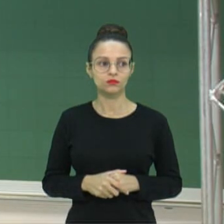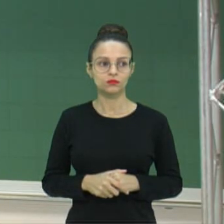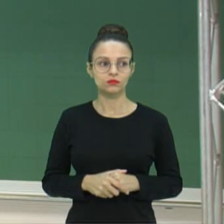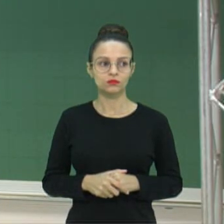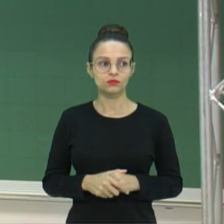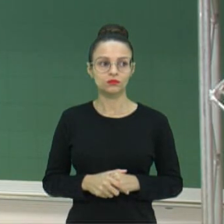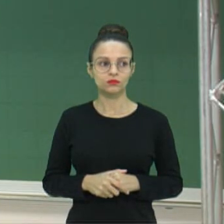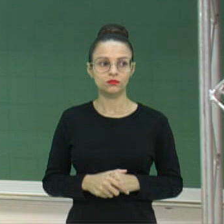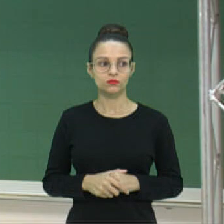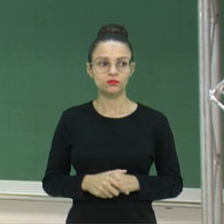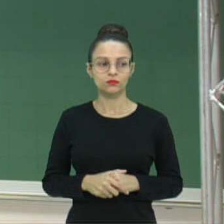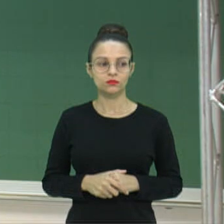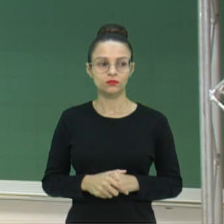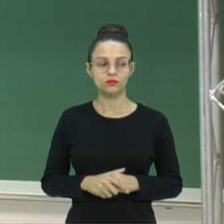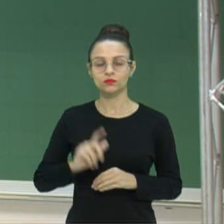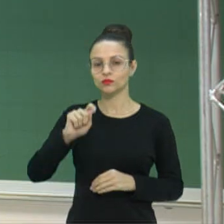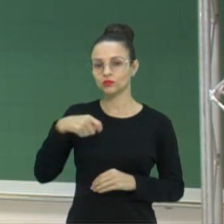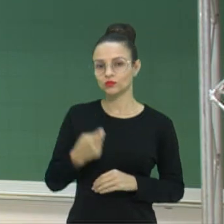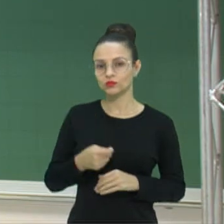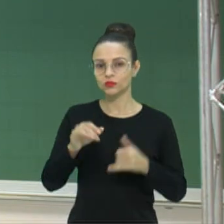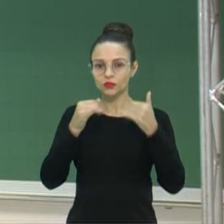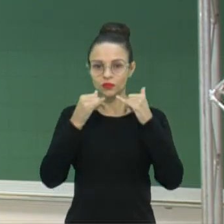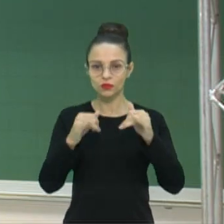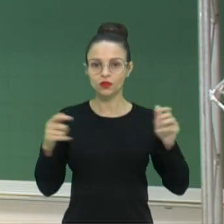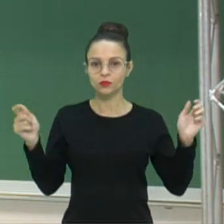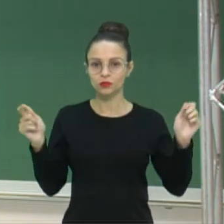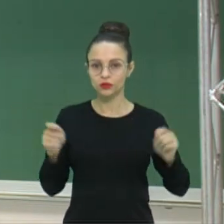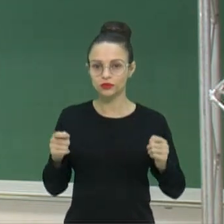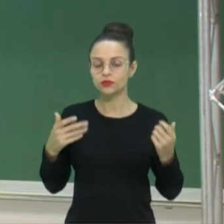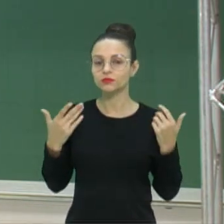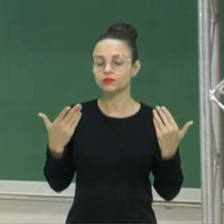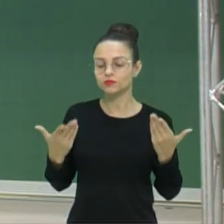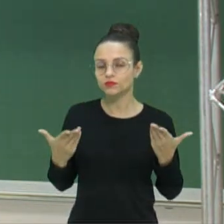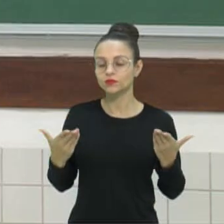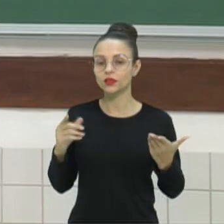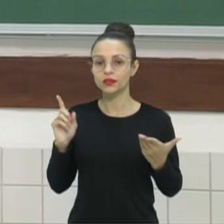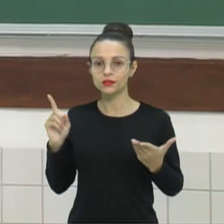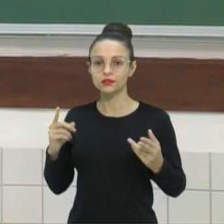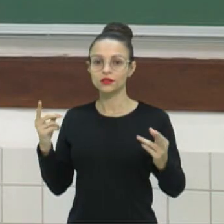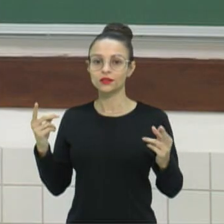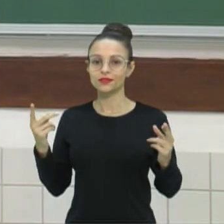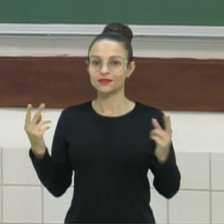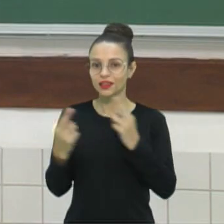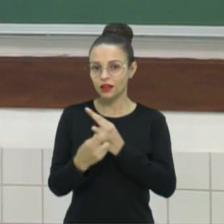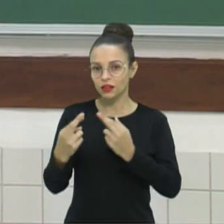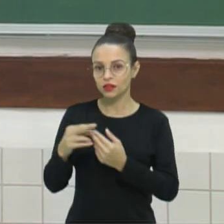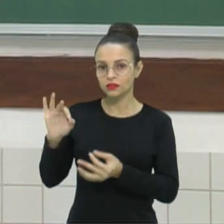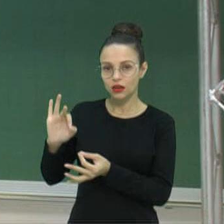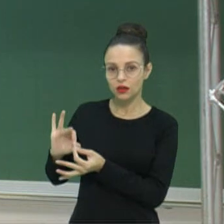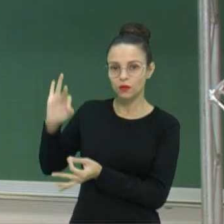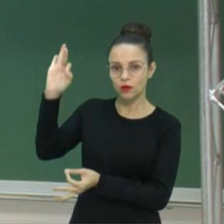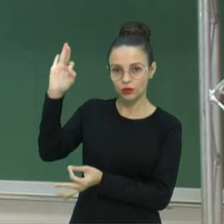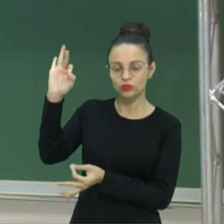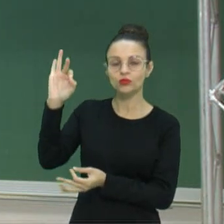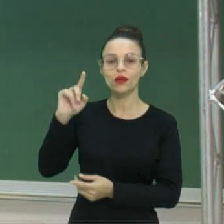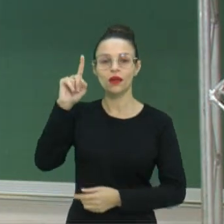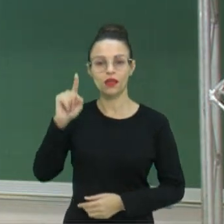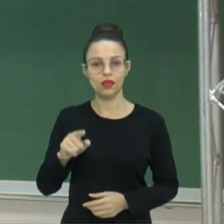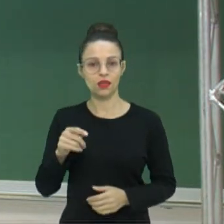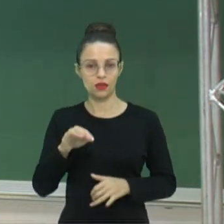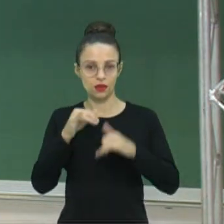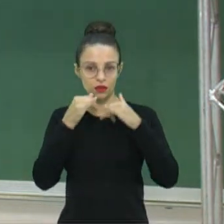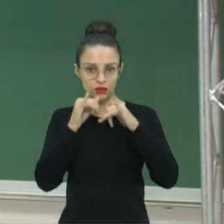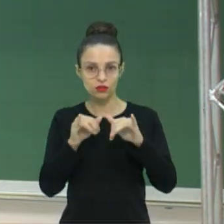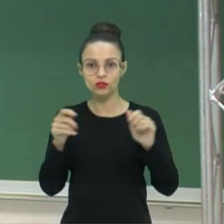A segunda questão é sobre a energia potencial. Nesse caso, como está associada à altura, é a energia potencial gravitacional,